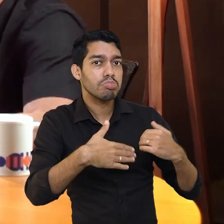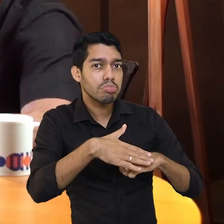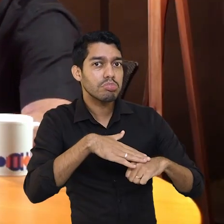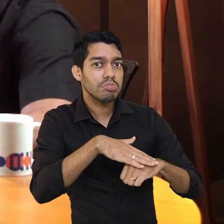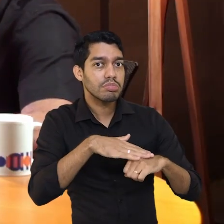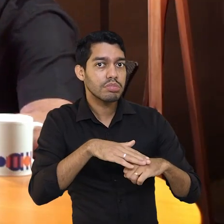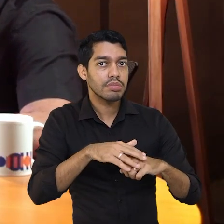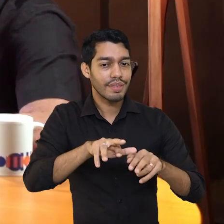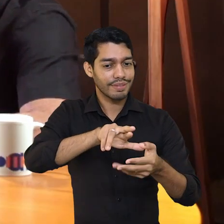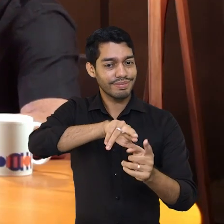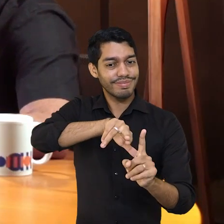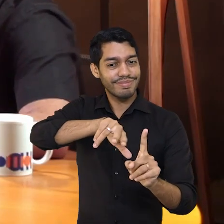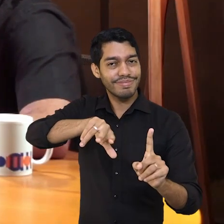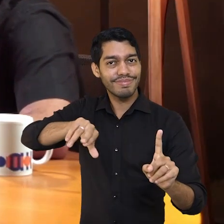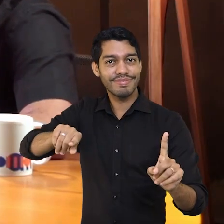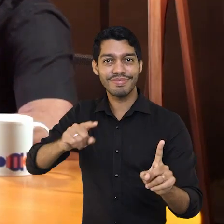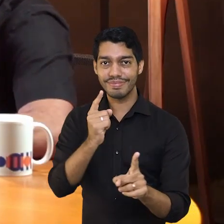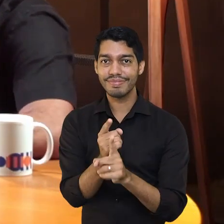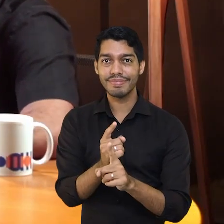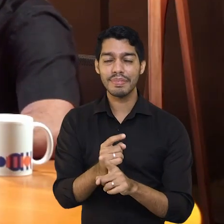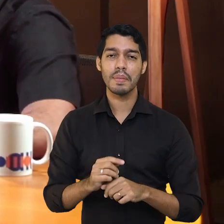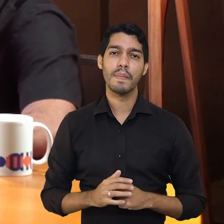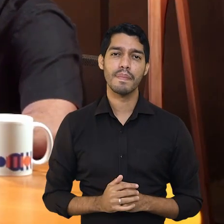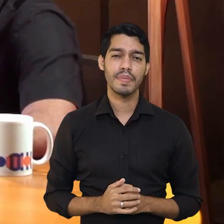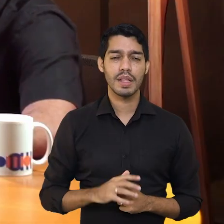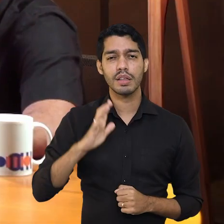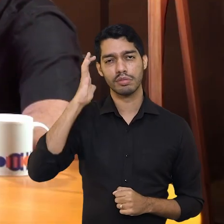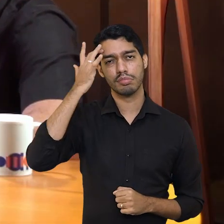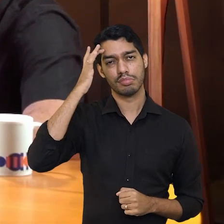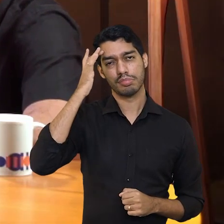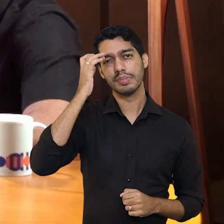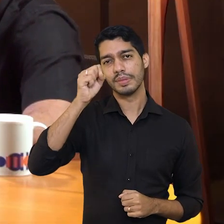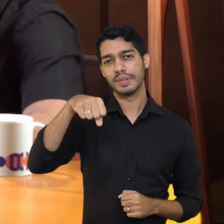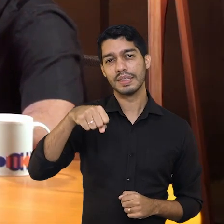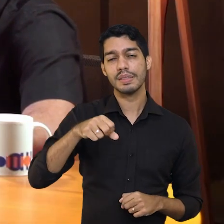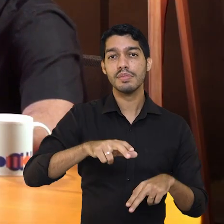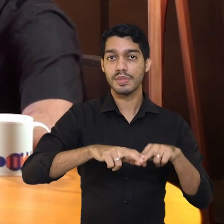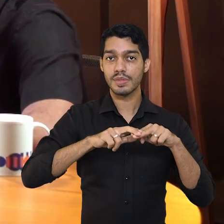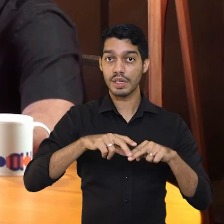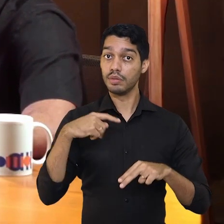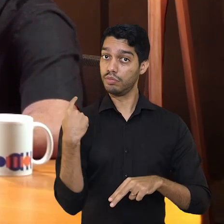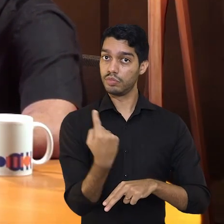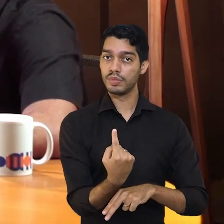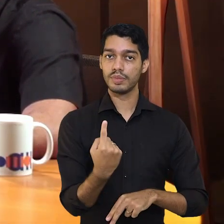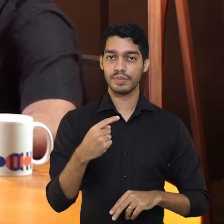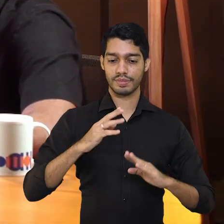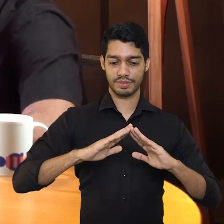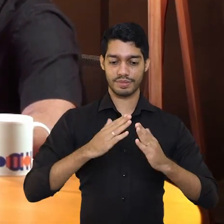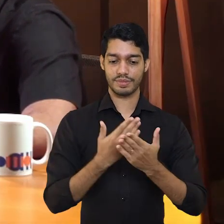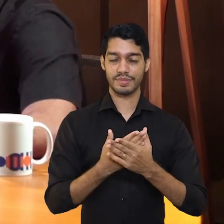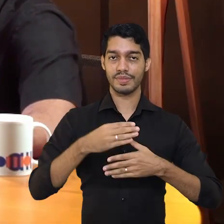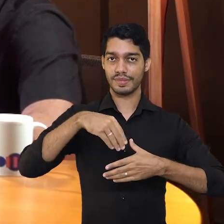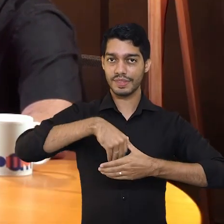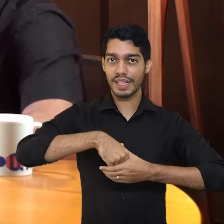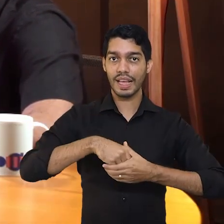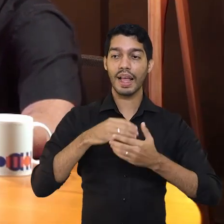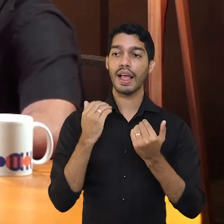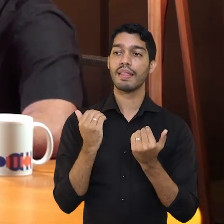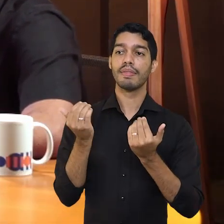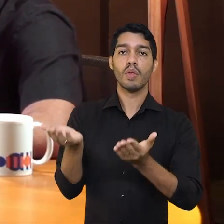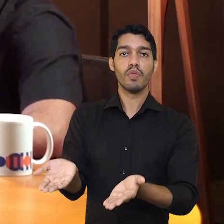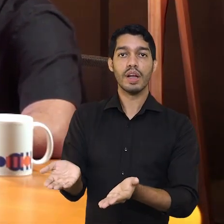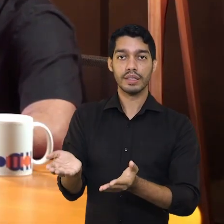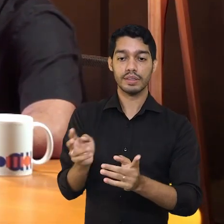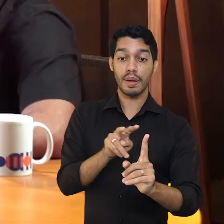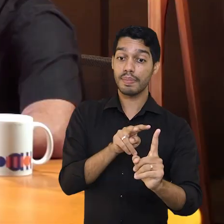descobertas dentro da escola? Eu acho que sim, eu acho que quanto mais a gente oferece uma cosmovisão diferente para